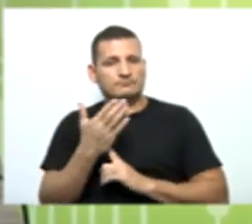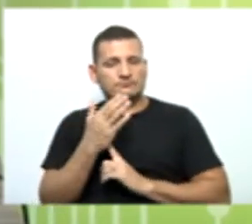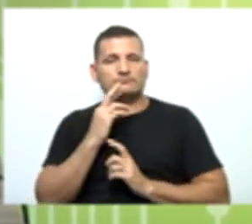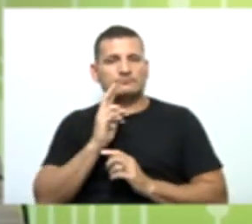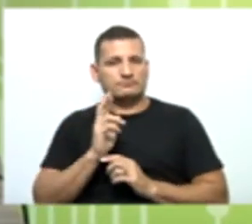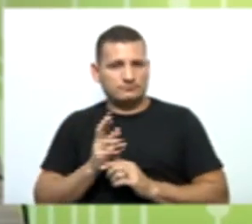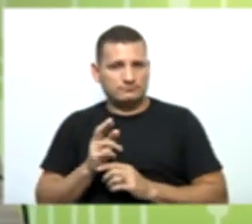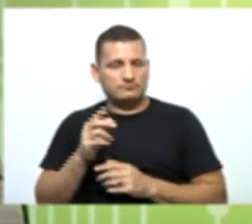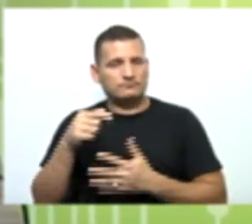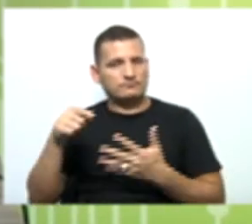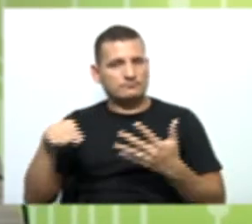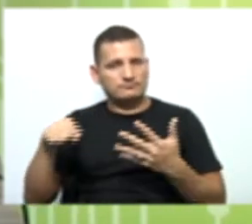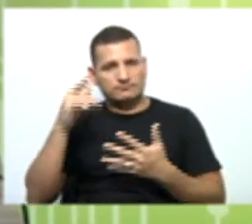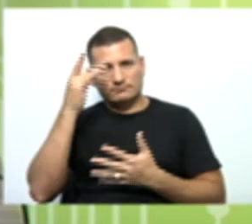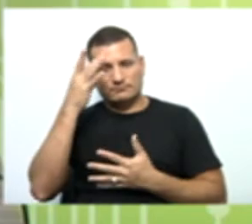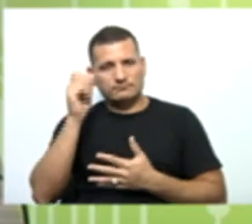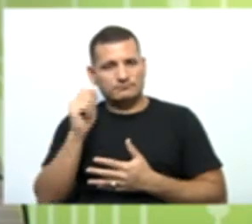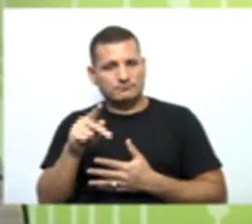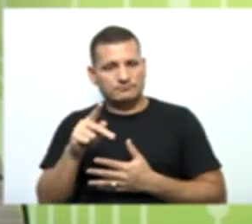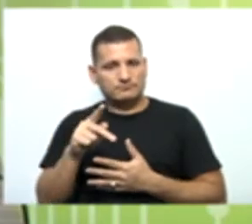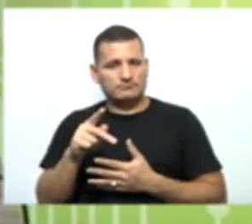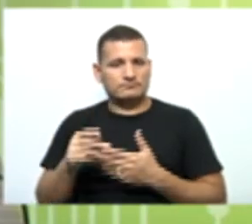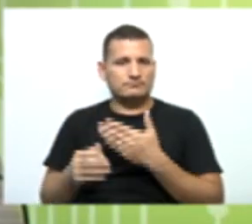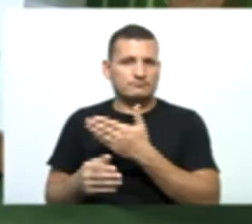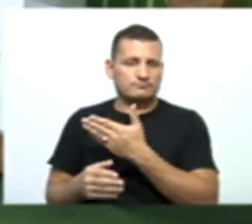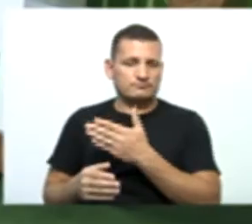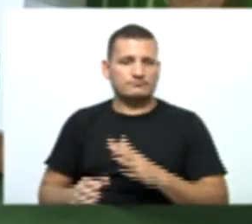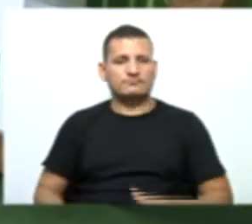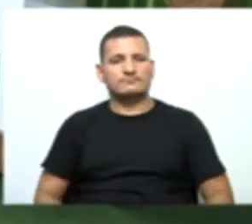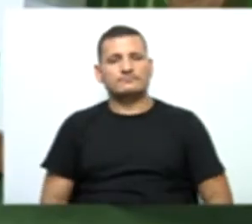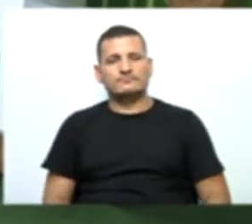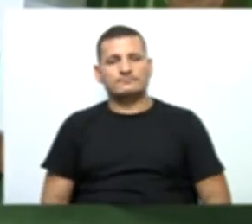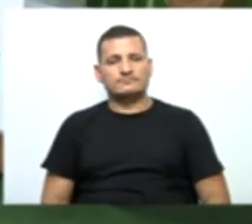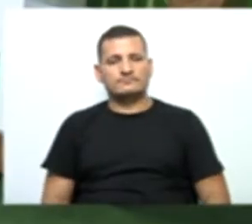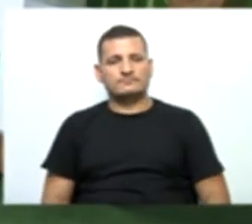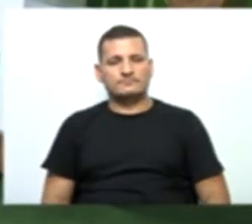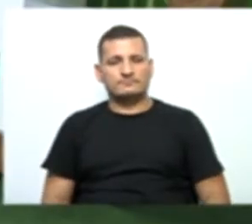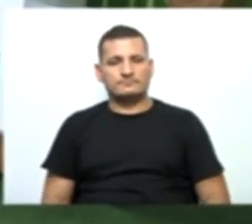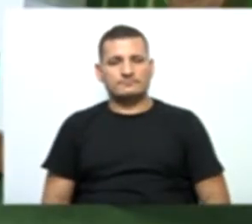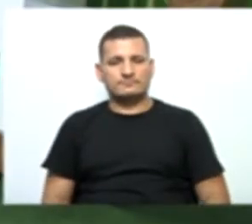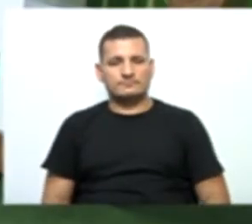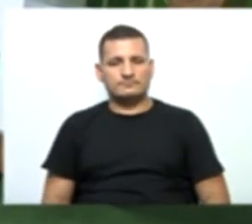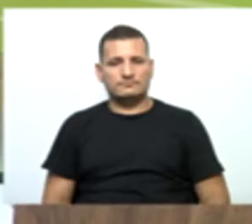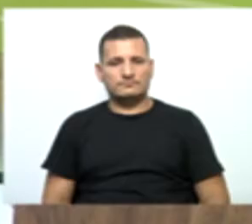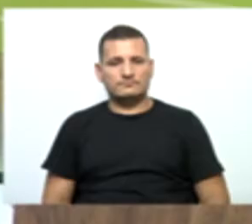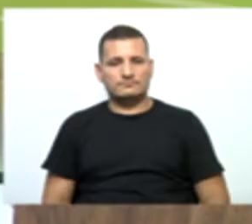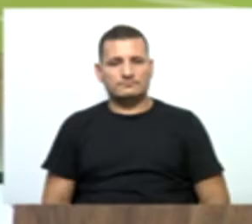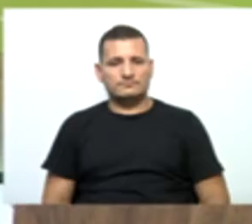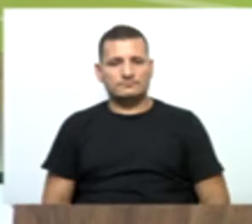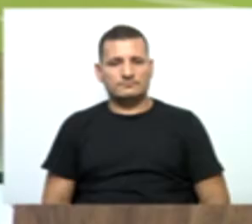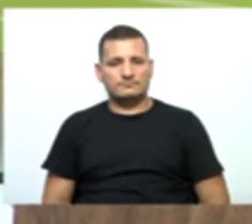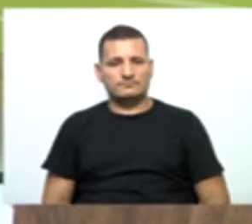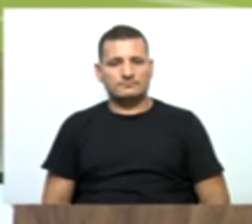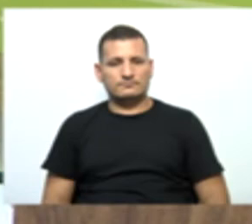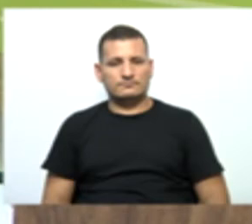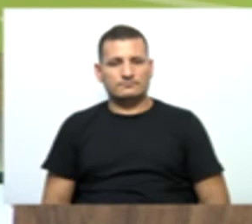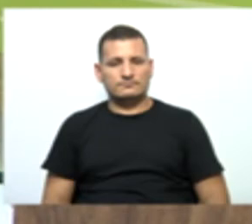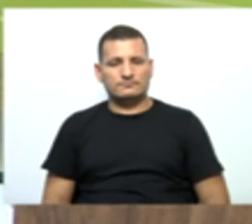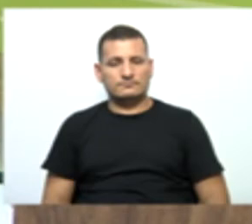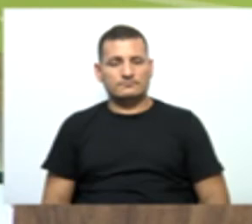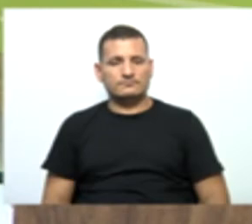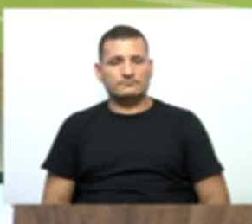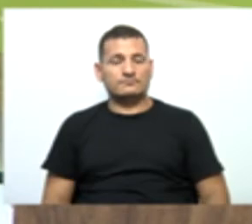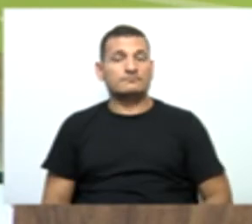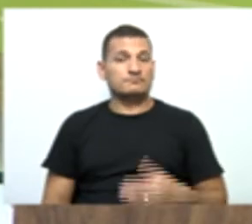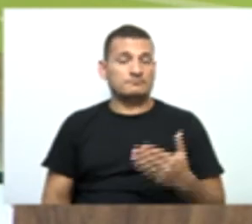nossa correção, ok? Professor, quer dar mais alguma palavrinha final? Pelo que foi visto, a